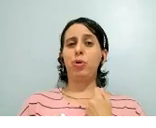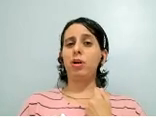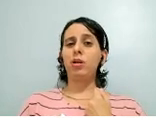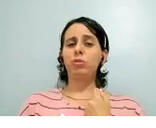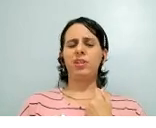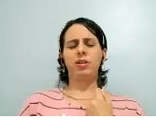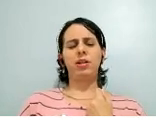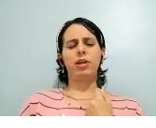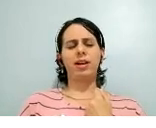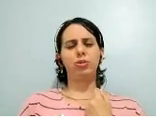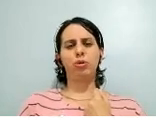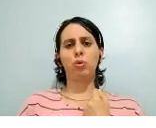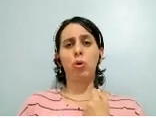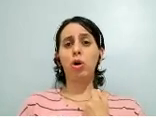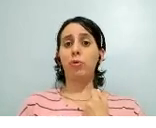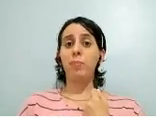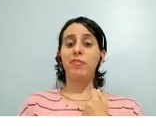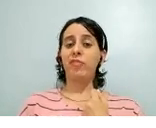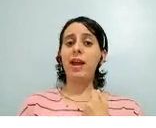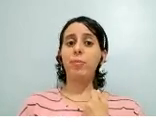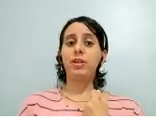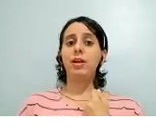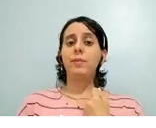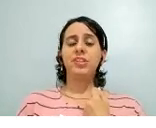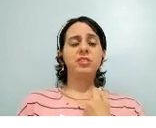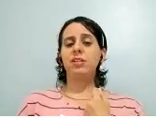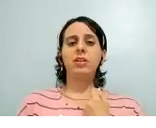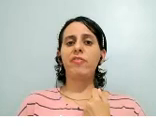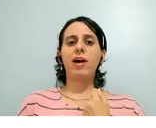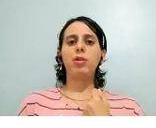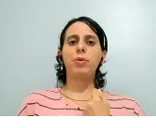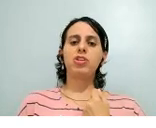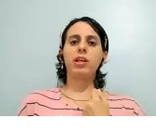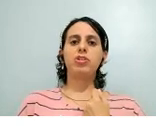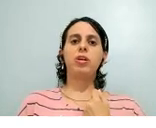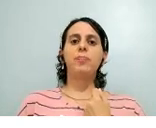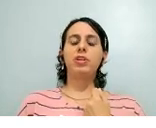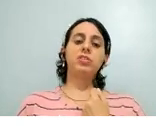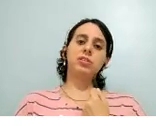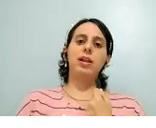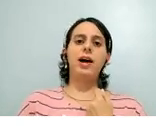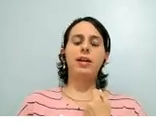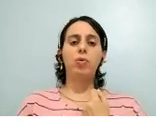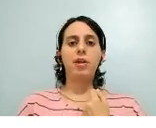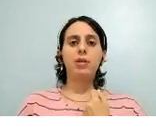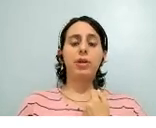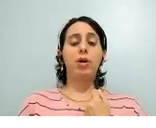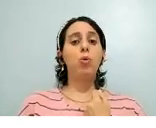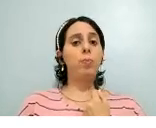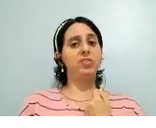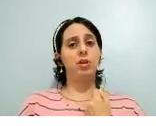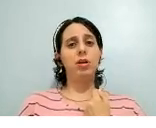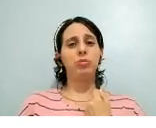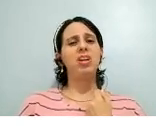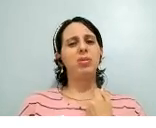vai piorando, vai dando aquela dor no corpo, uma febre, e às vezes eles nem falam para gente. E você tá lá, né, com ele pela